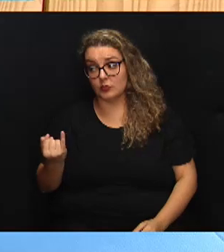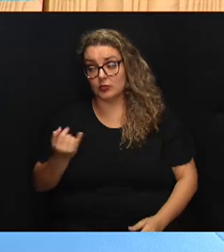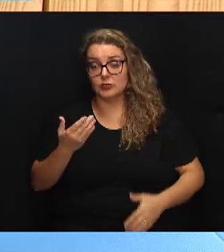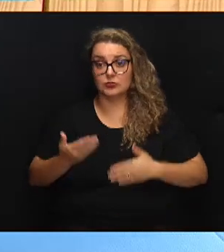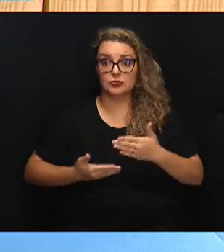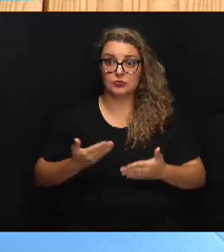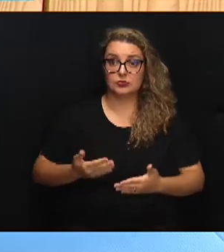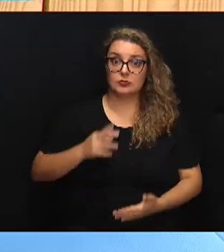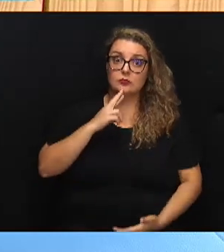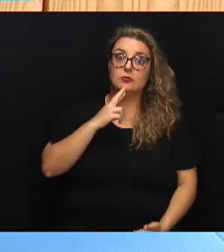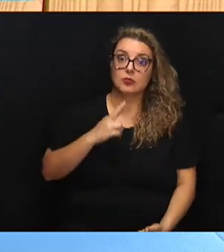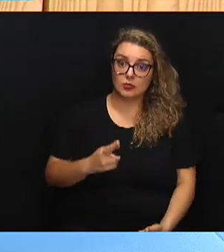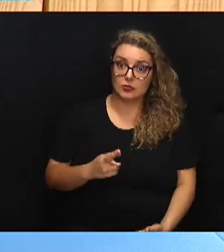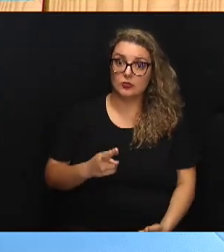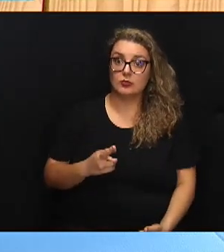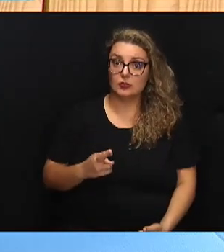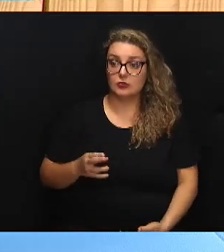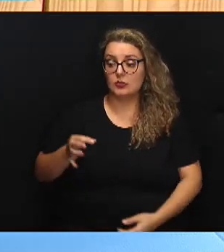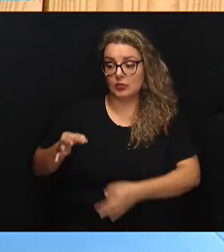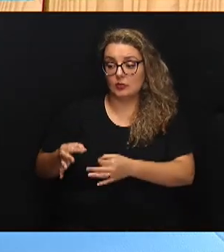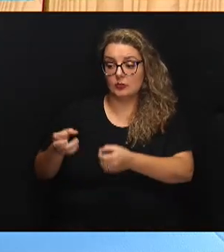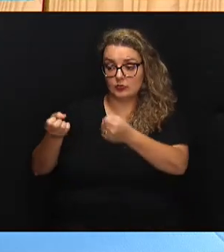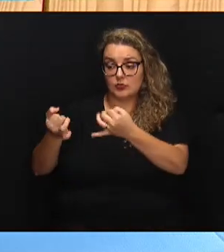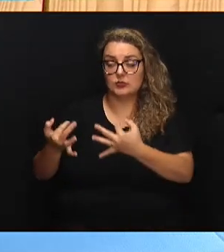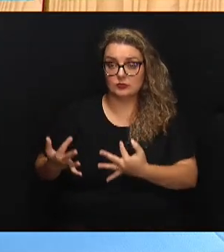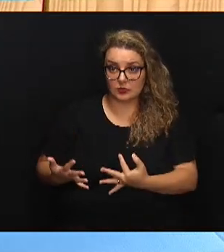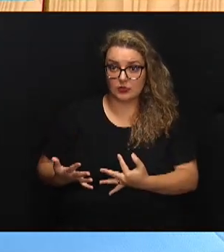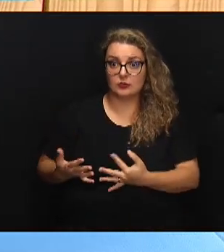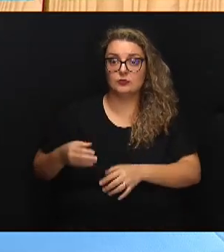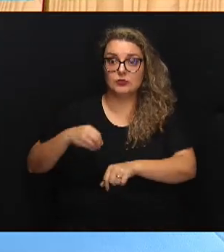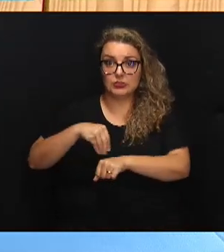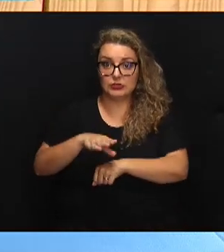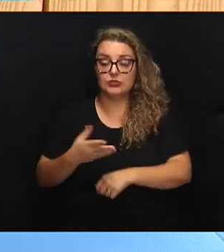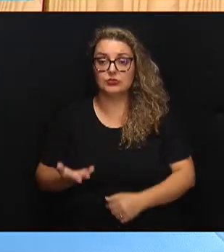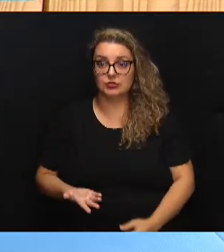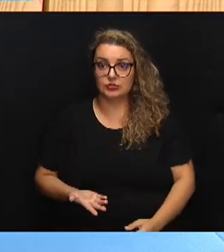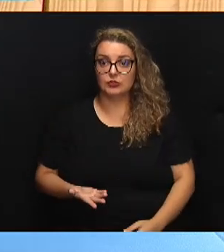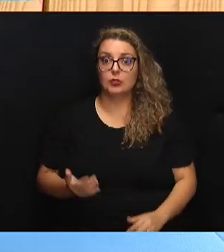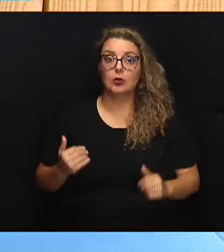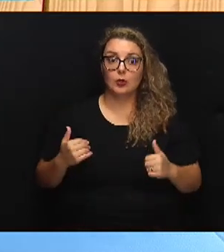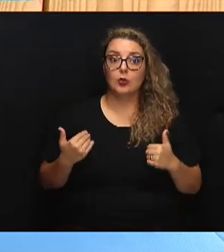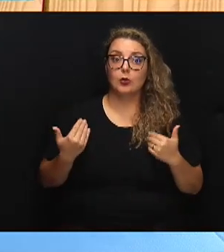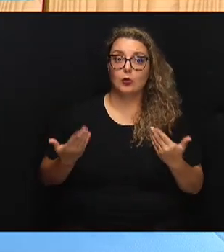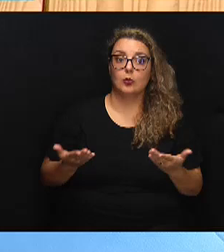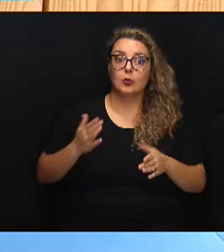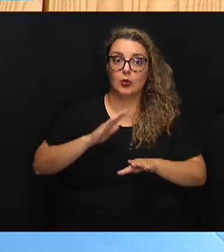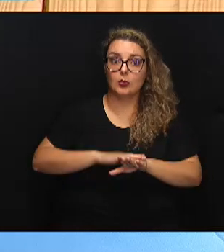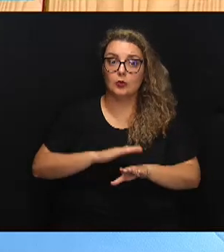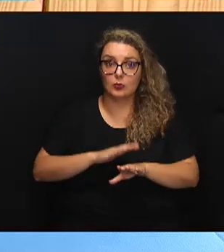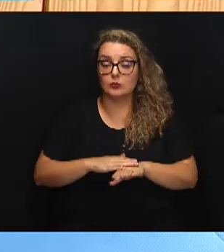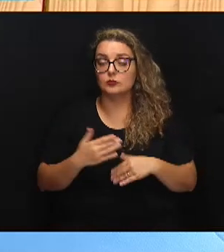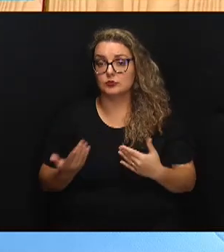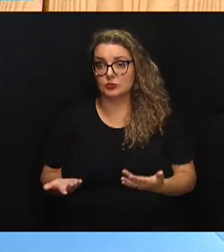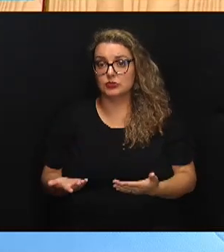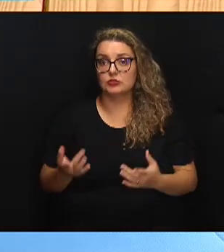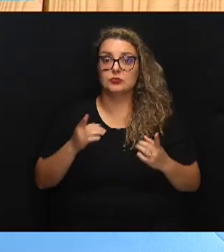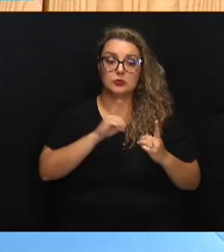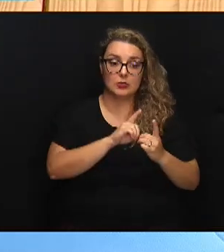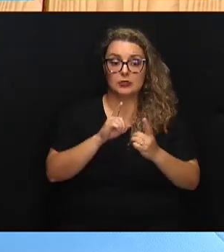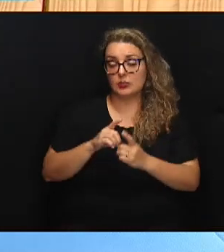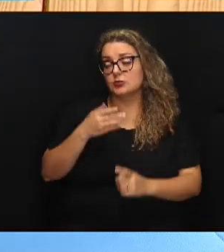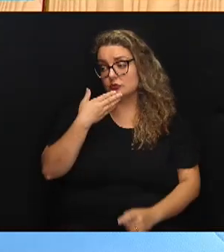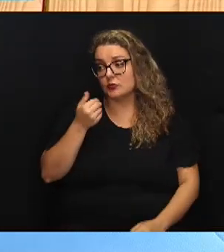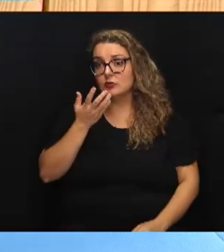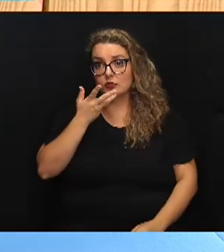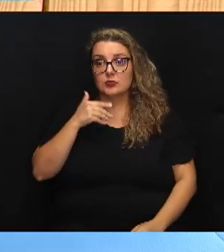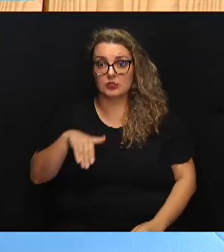uma resposta ao judiciário, indicando, né, qual medida atende melhor essa